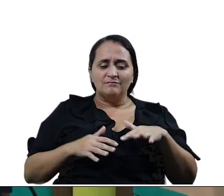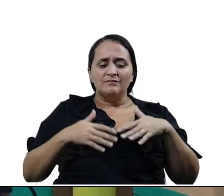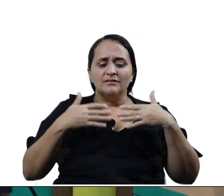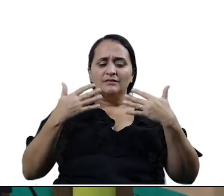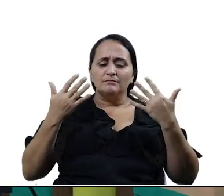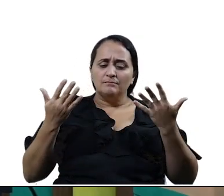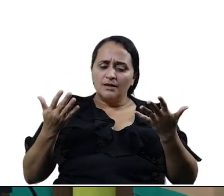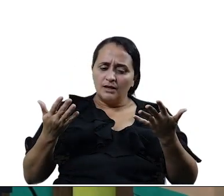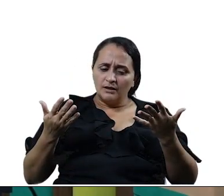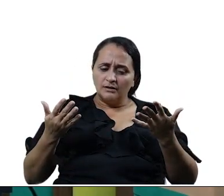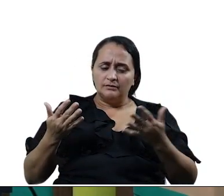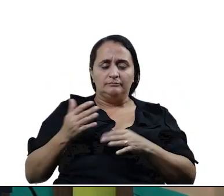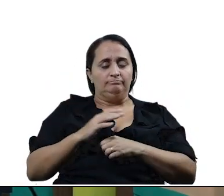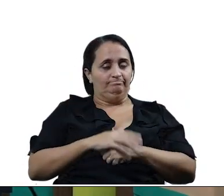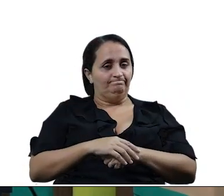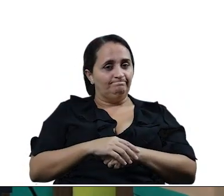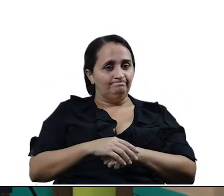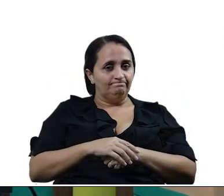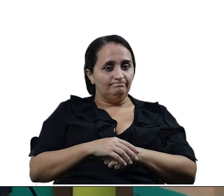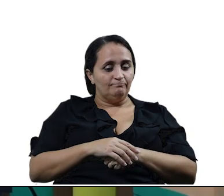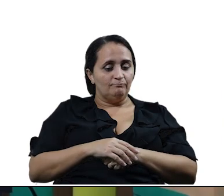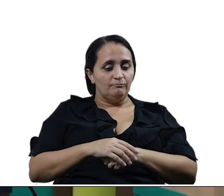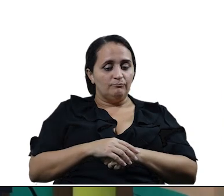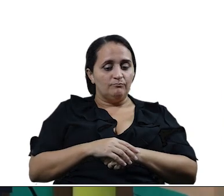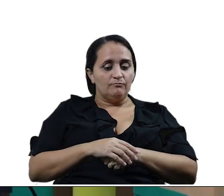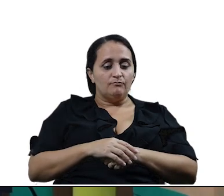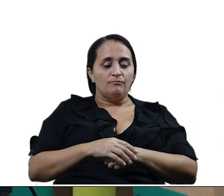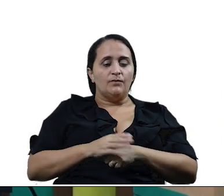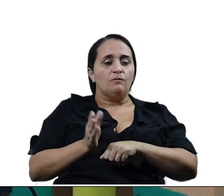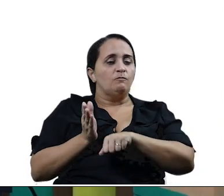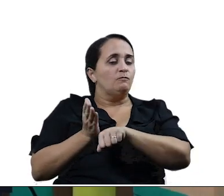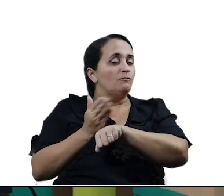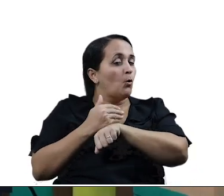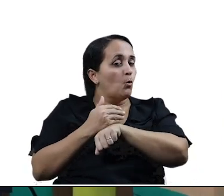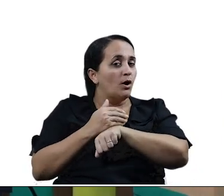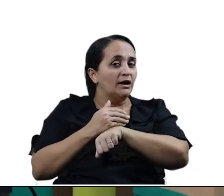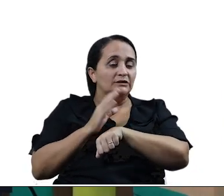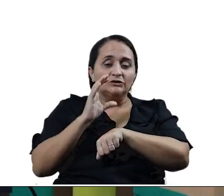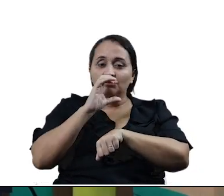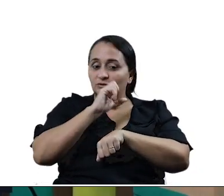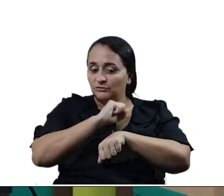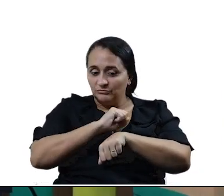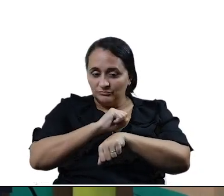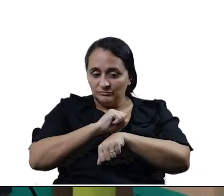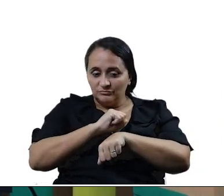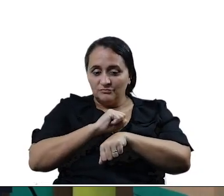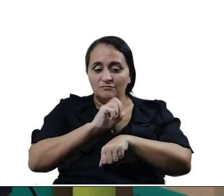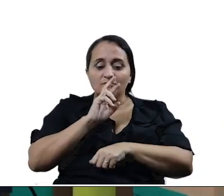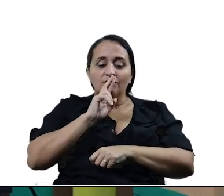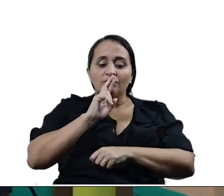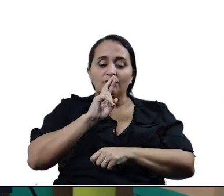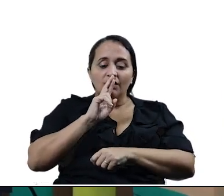Bem, vou adiantar essa resposta.